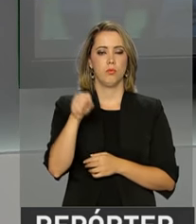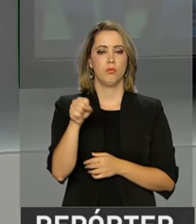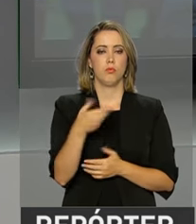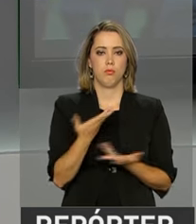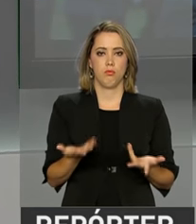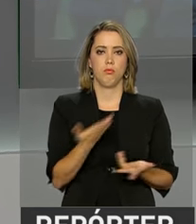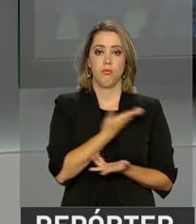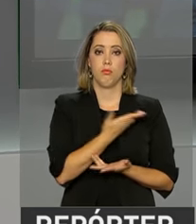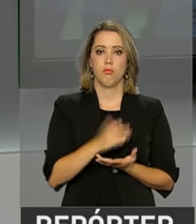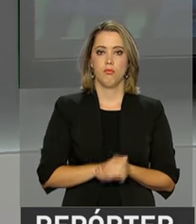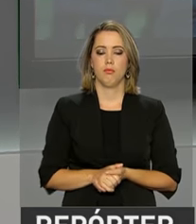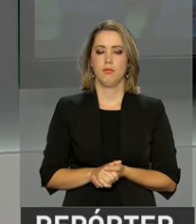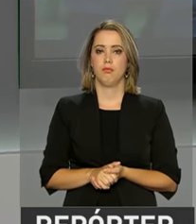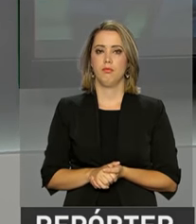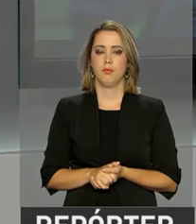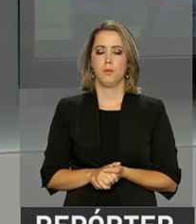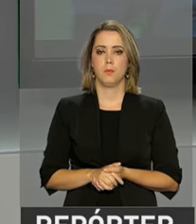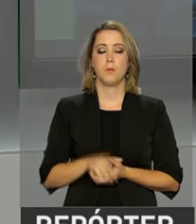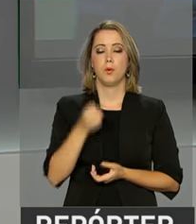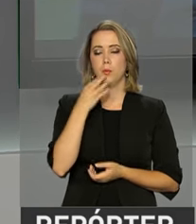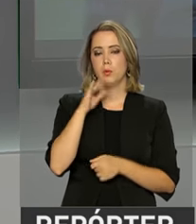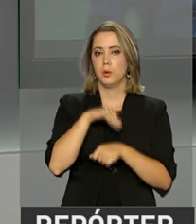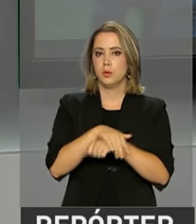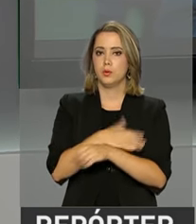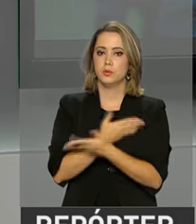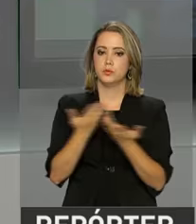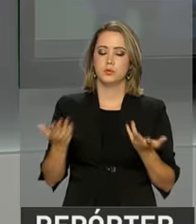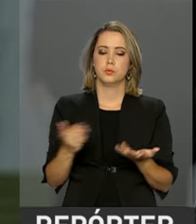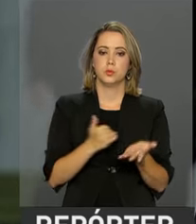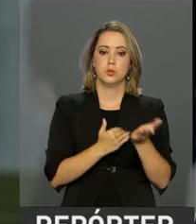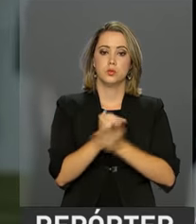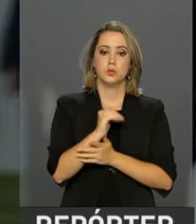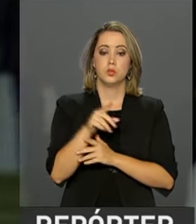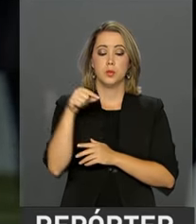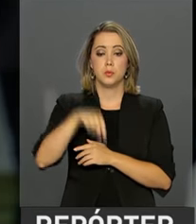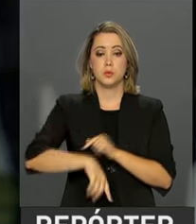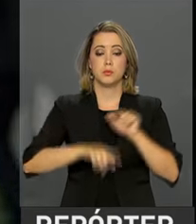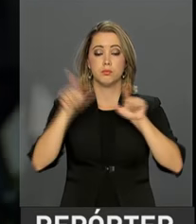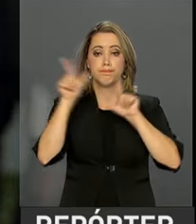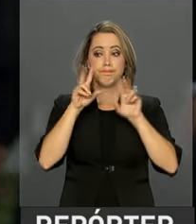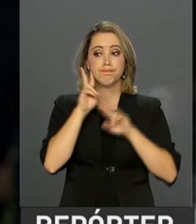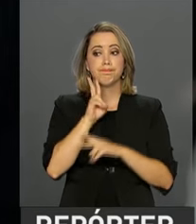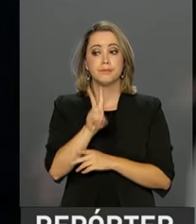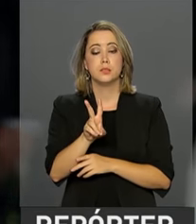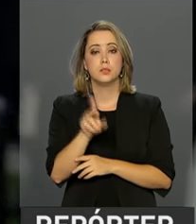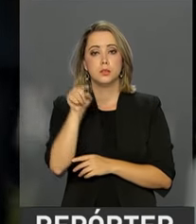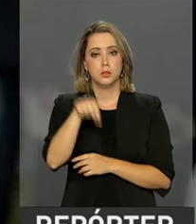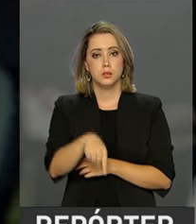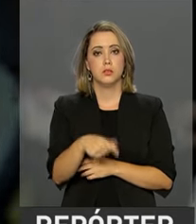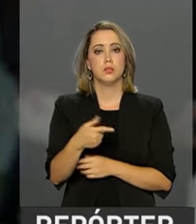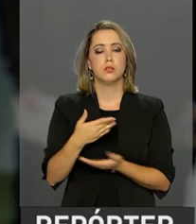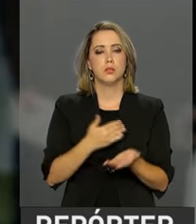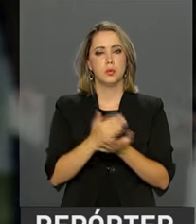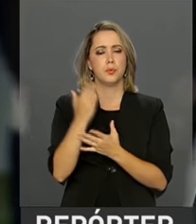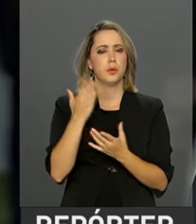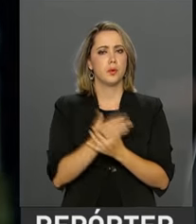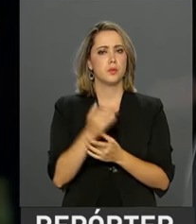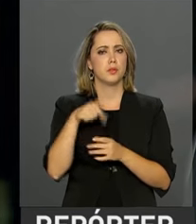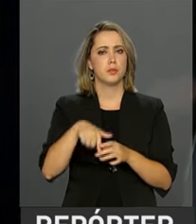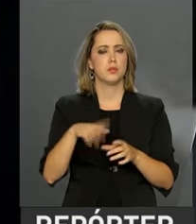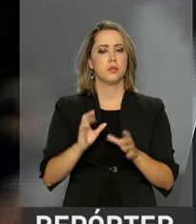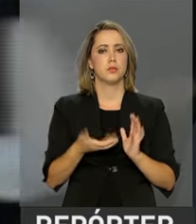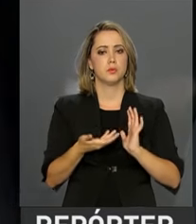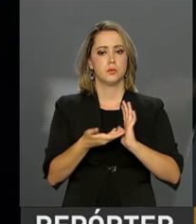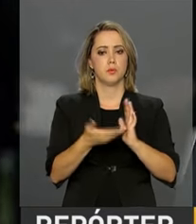Paulo? Boa noite para você. Boa noite, Roberto. Continuamos aqui acompanhando, né, esse processo na Câmara dos Deputados. E ao